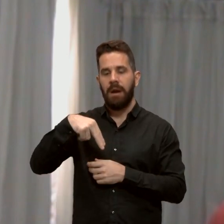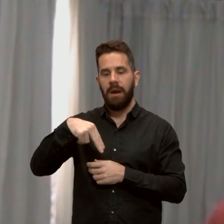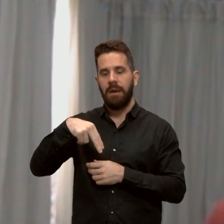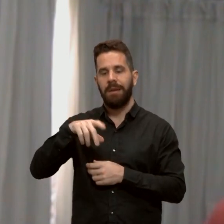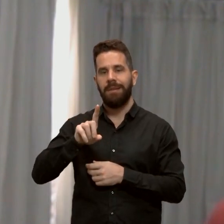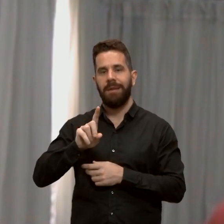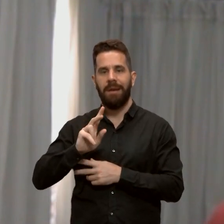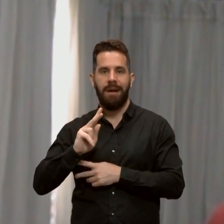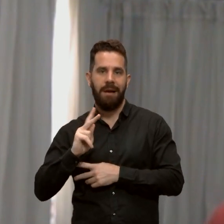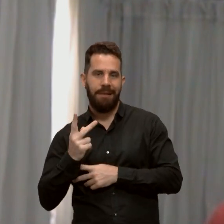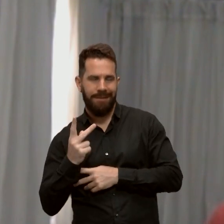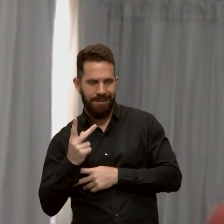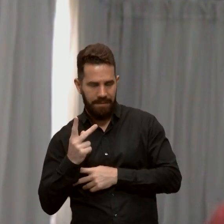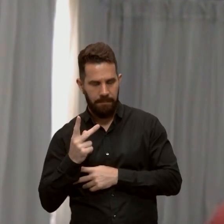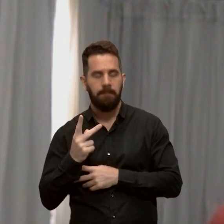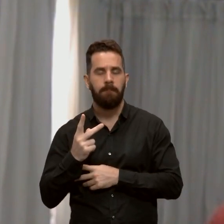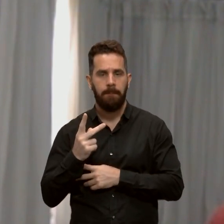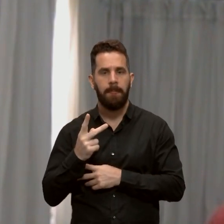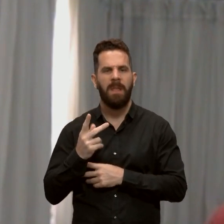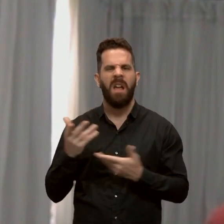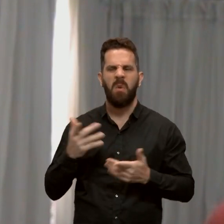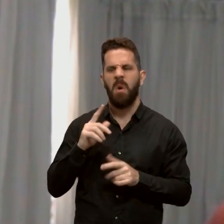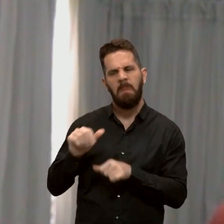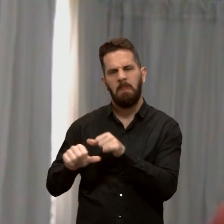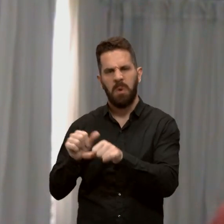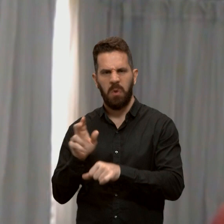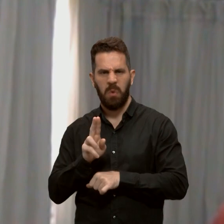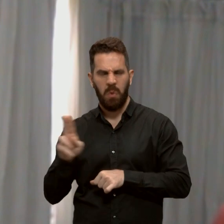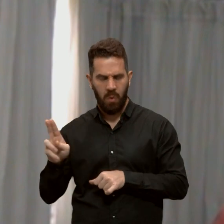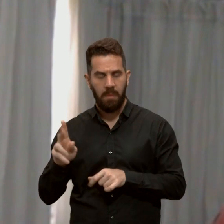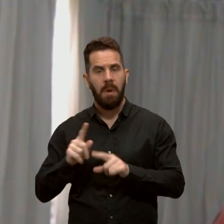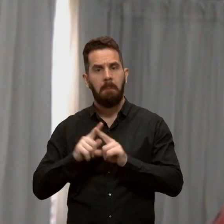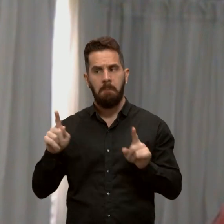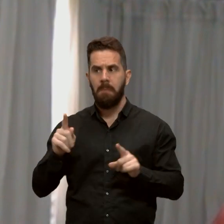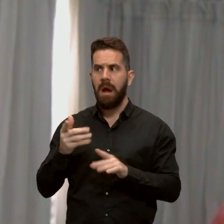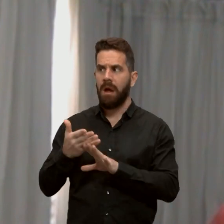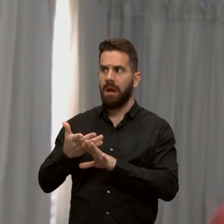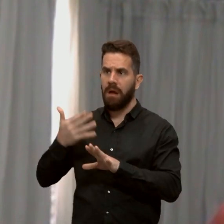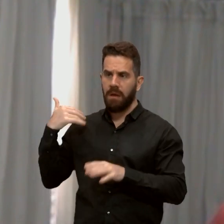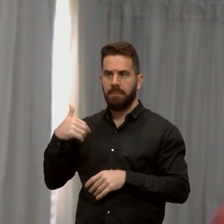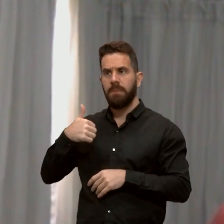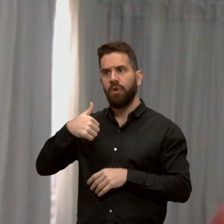NIP, e a gente, desde 99,